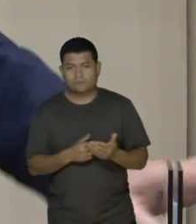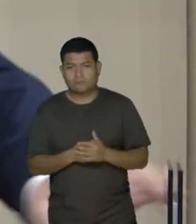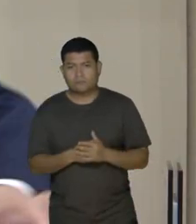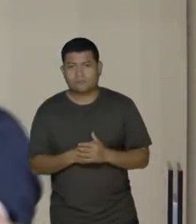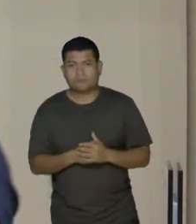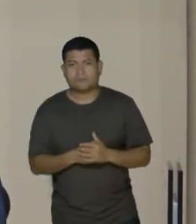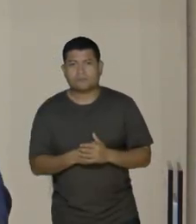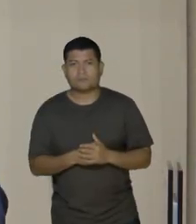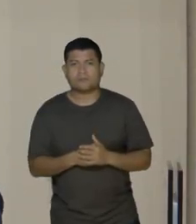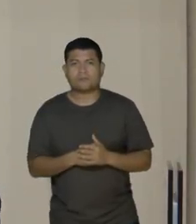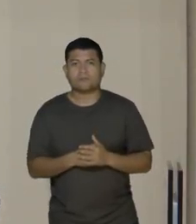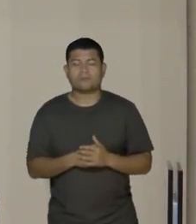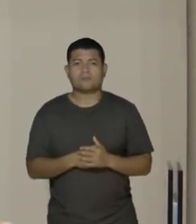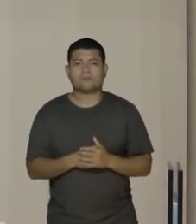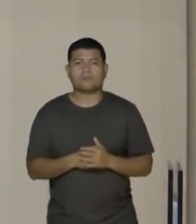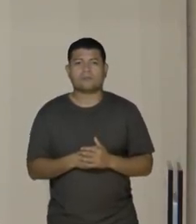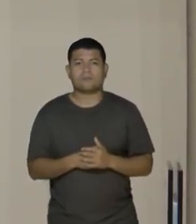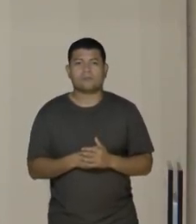Ah, perfeito.